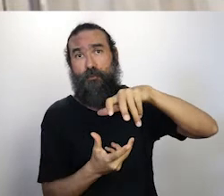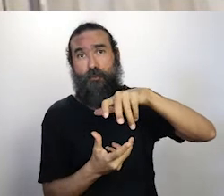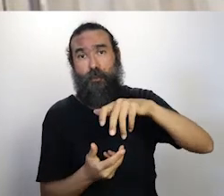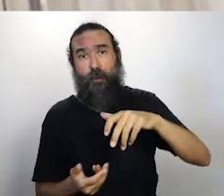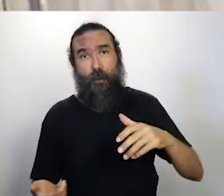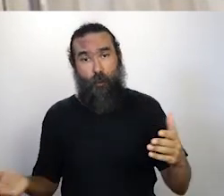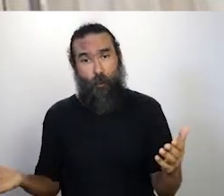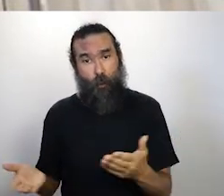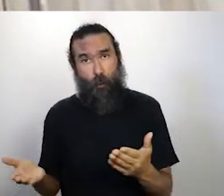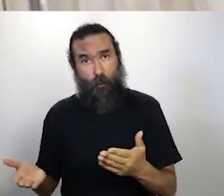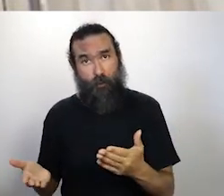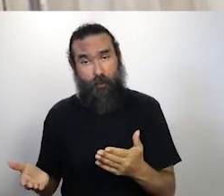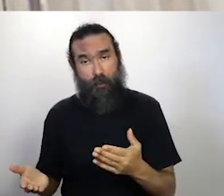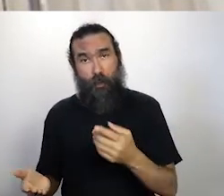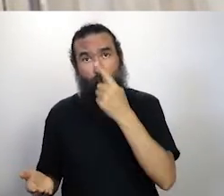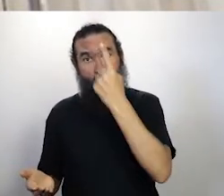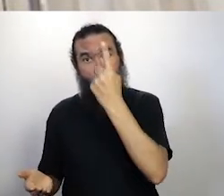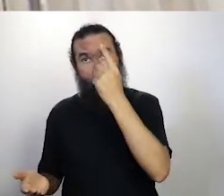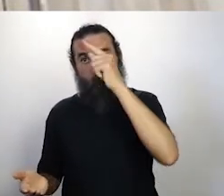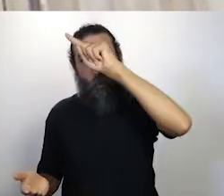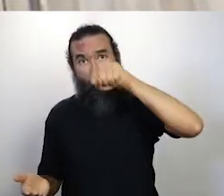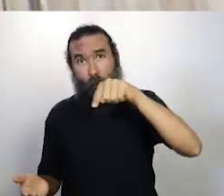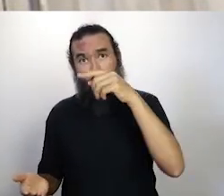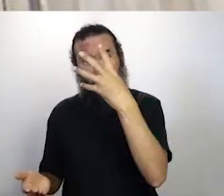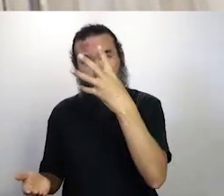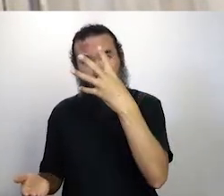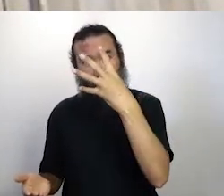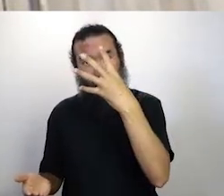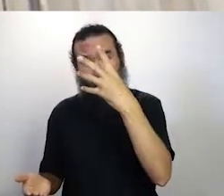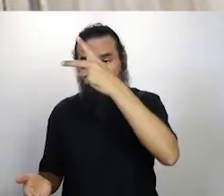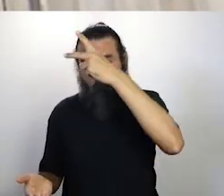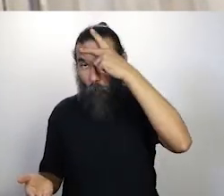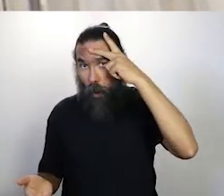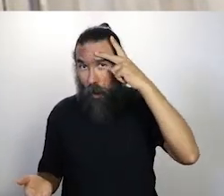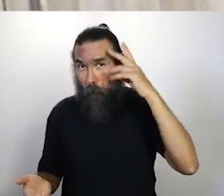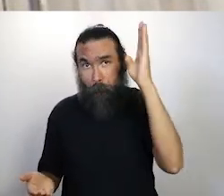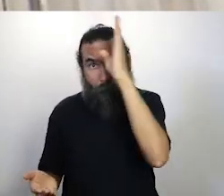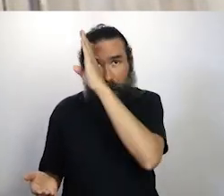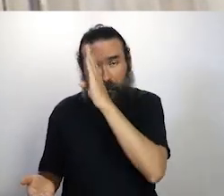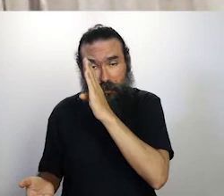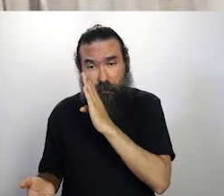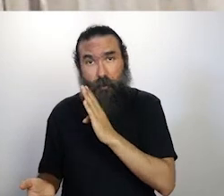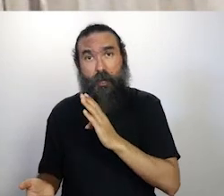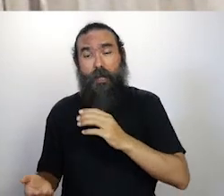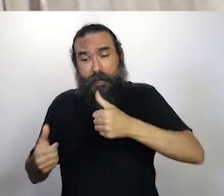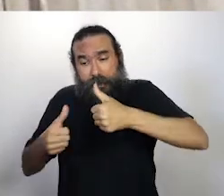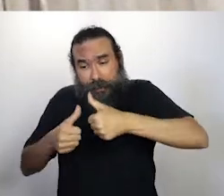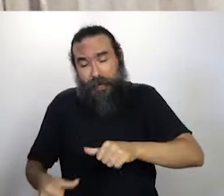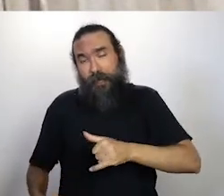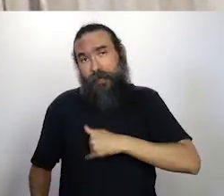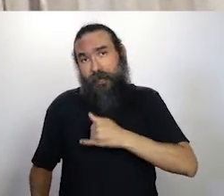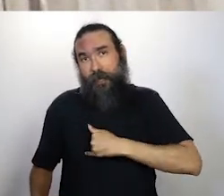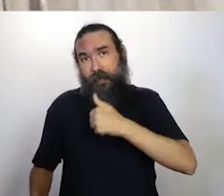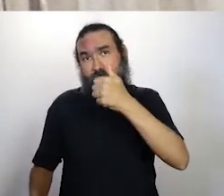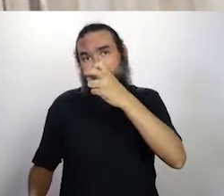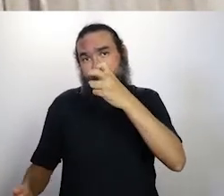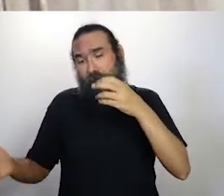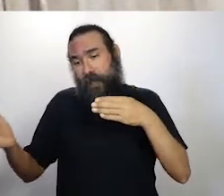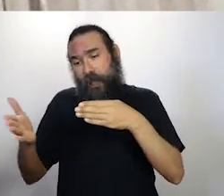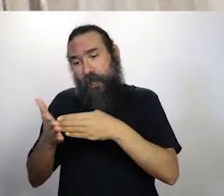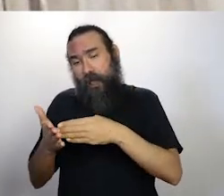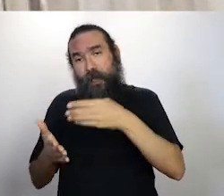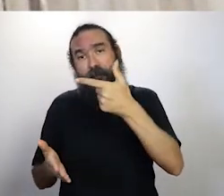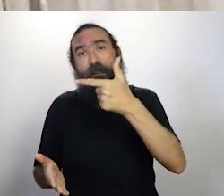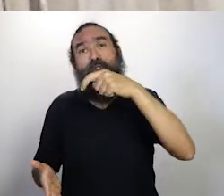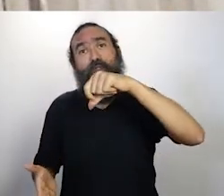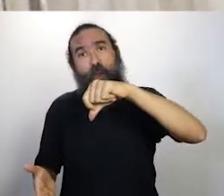população brasileira com idade entre 15 e 29 anos, maior geração que já passou pela história